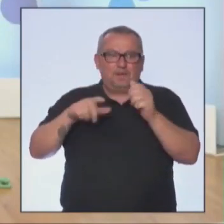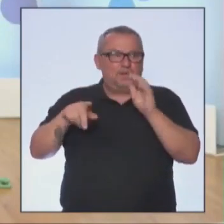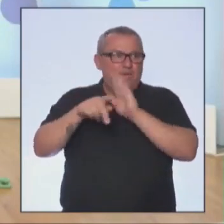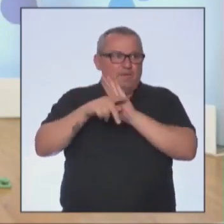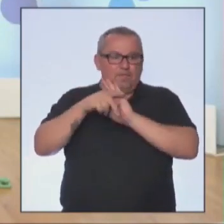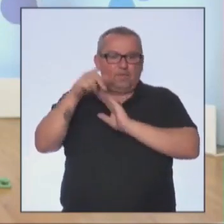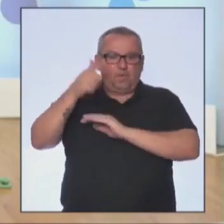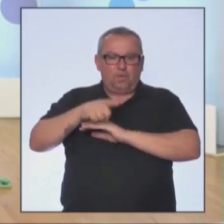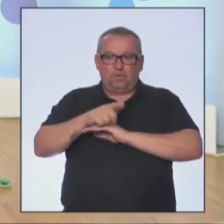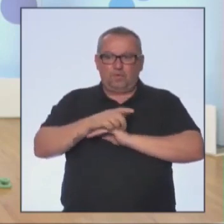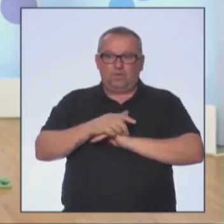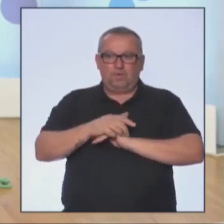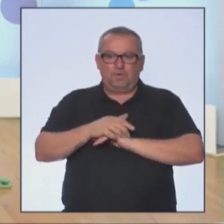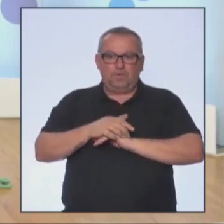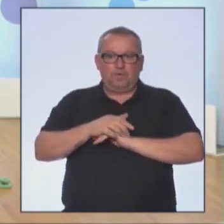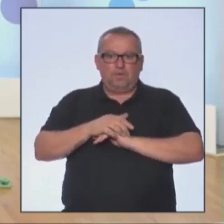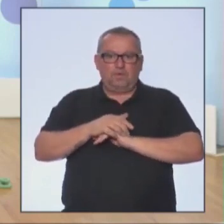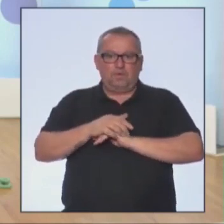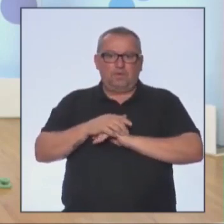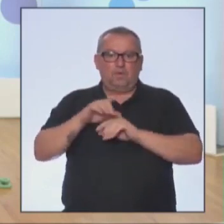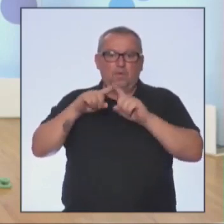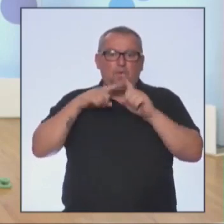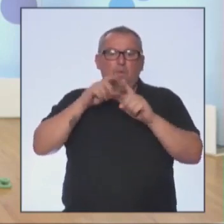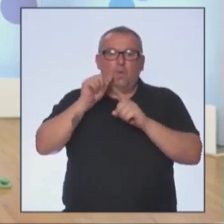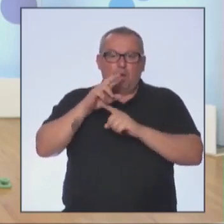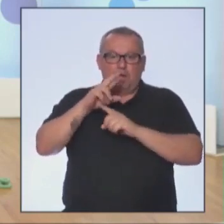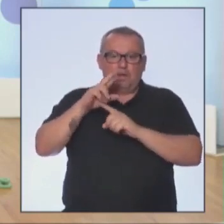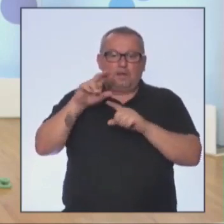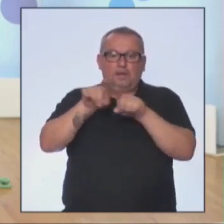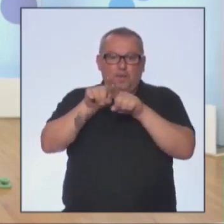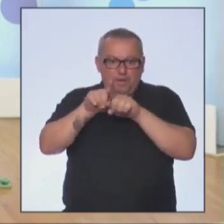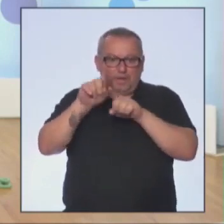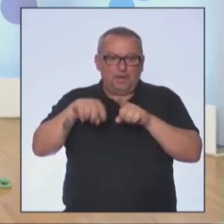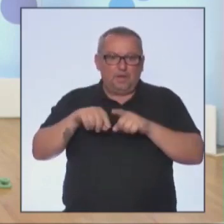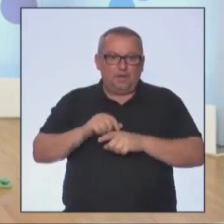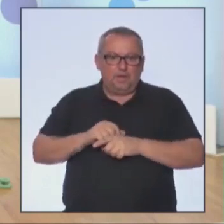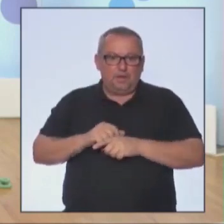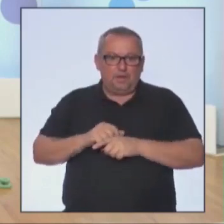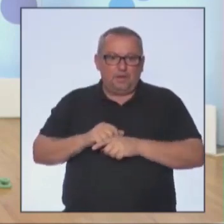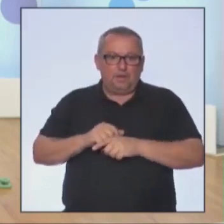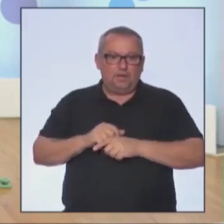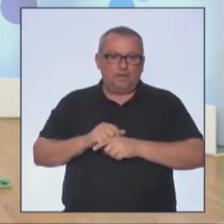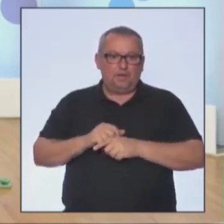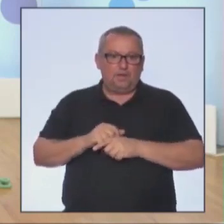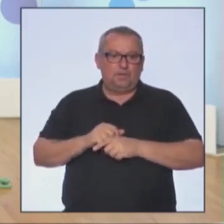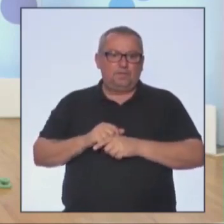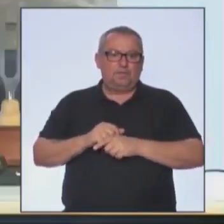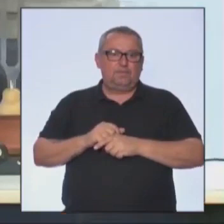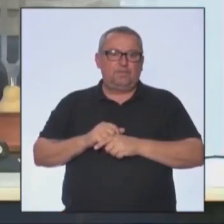algum outro meio material? O ar é um meio material, mas essa mesa também é. Vamos ver.